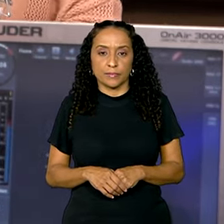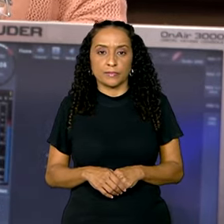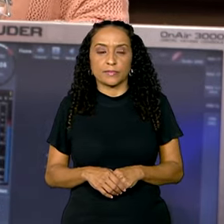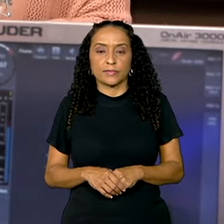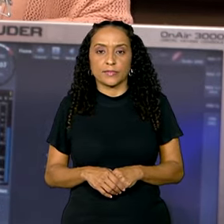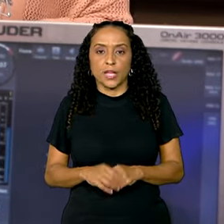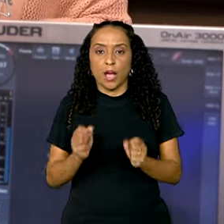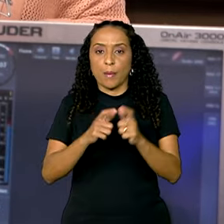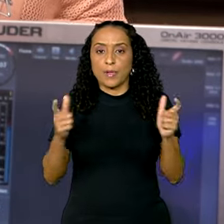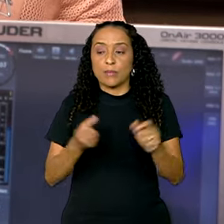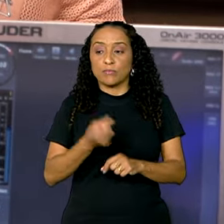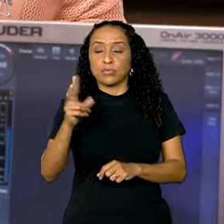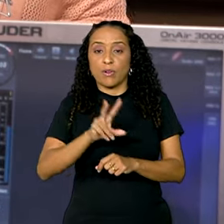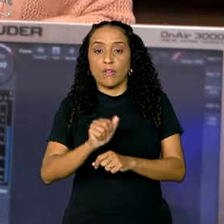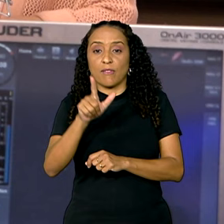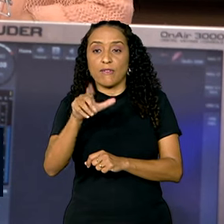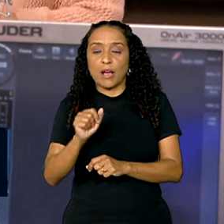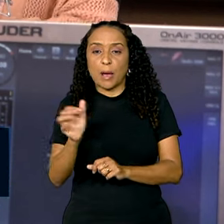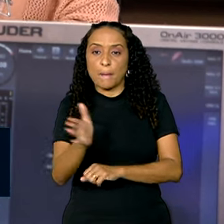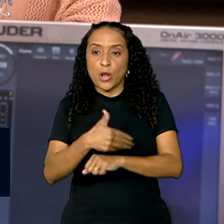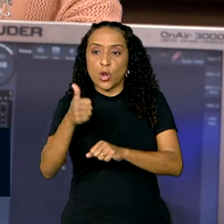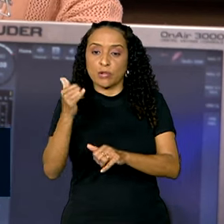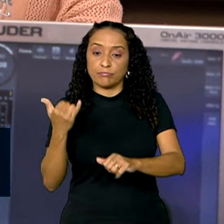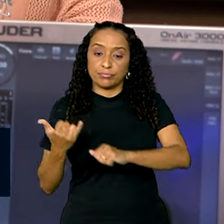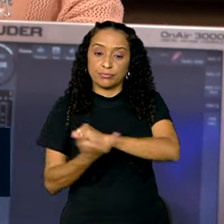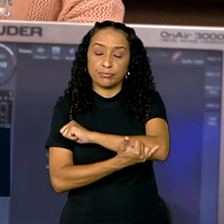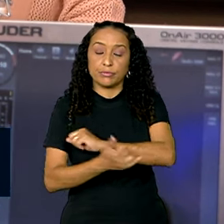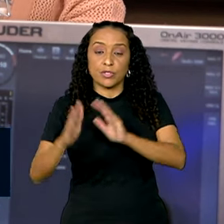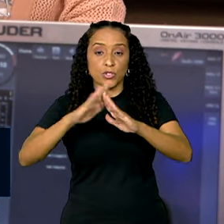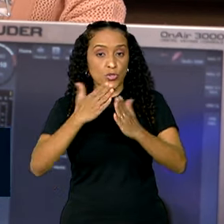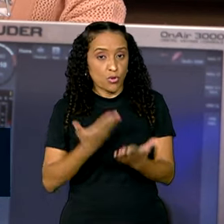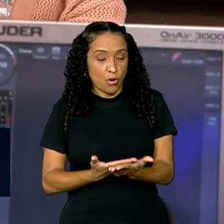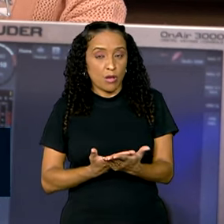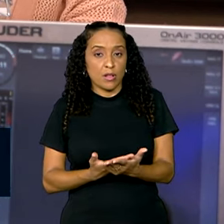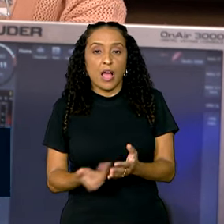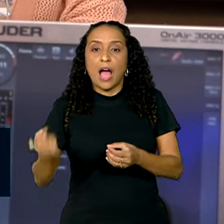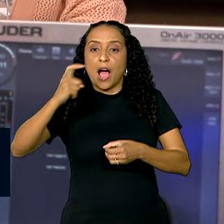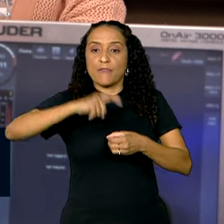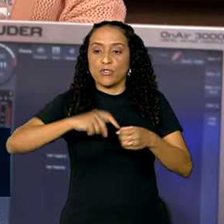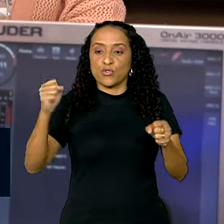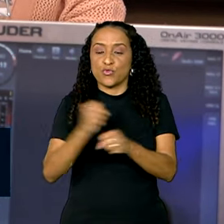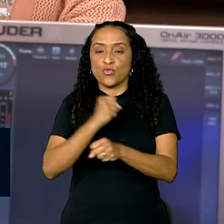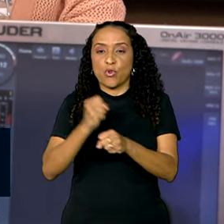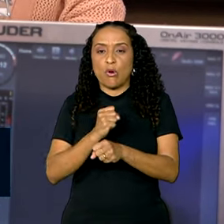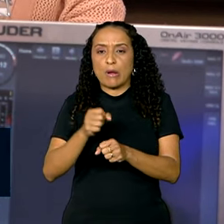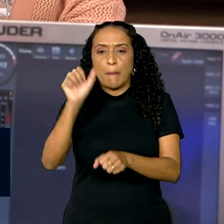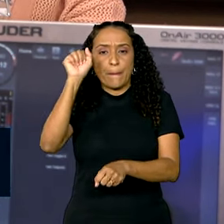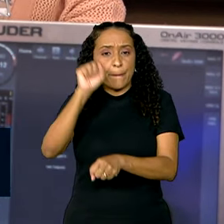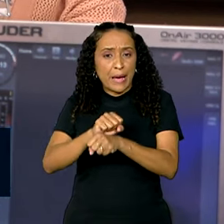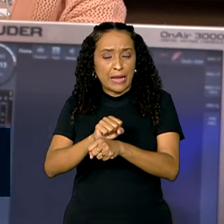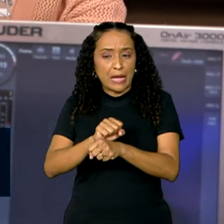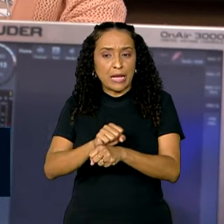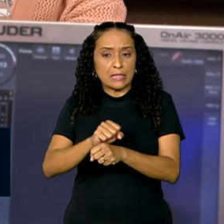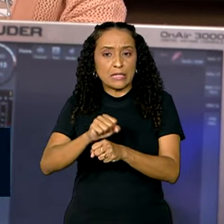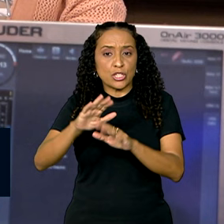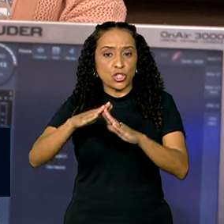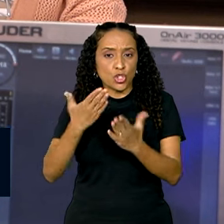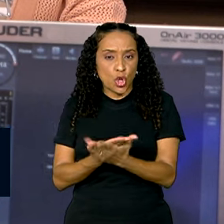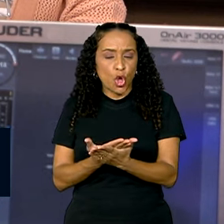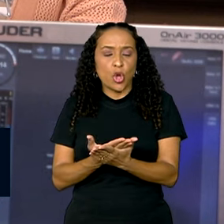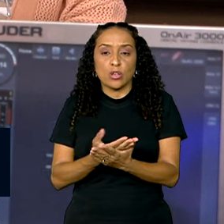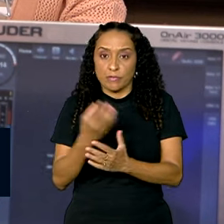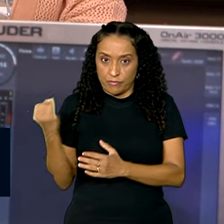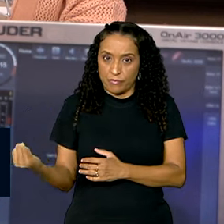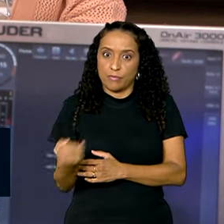aumentar o número de vagas e melhorar a infraestrutura das escolas a retomada de obras paradas de unidades de ensino foi